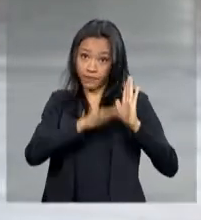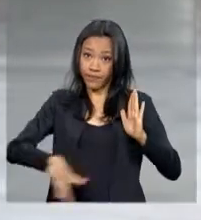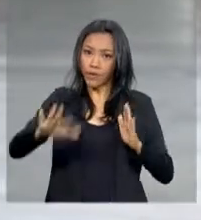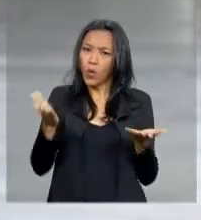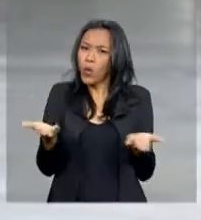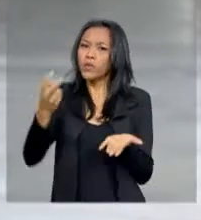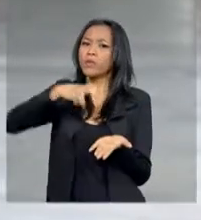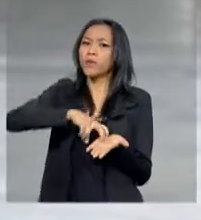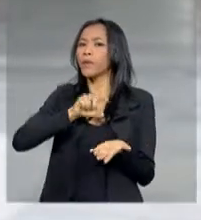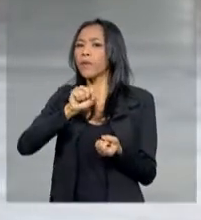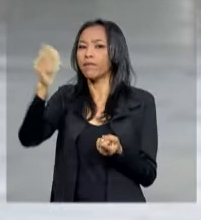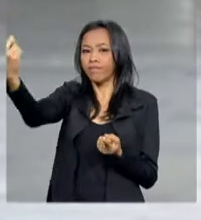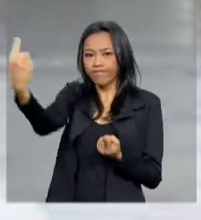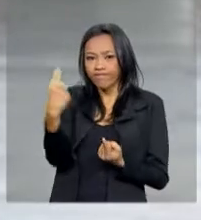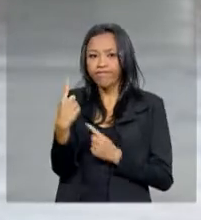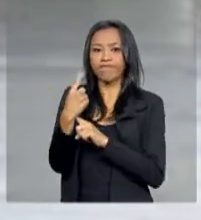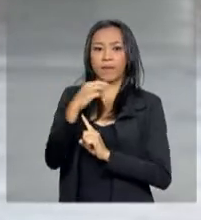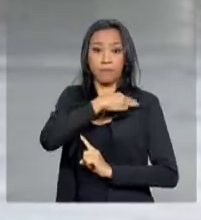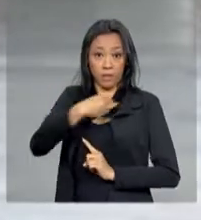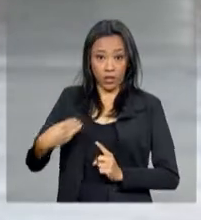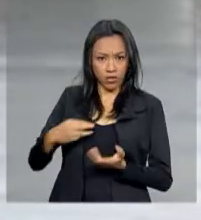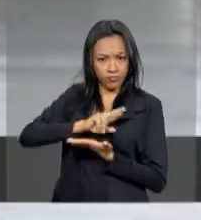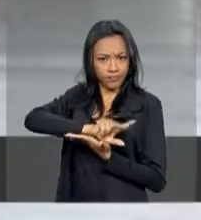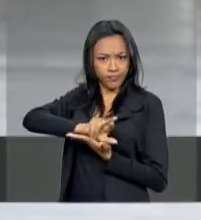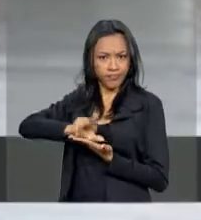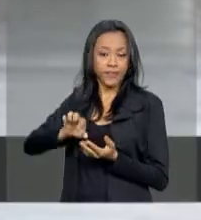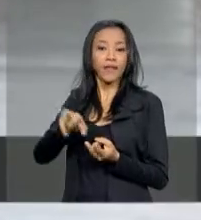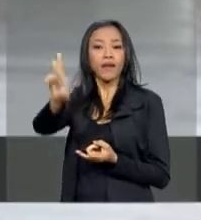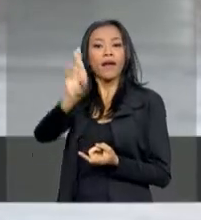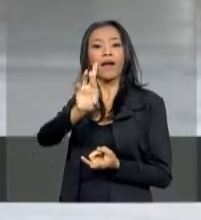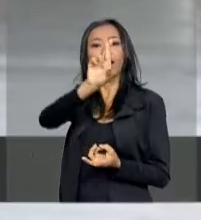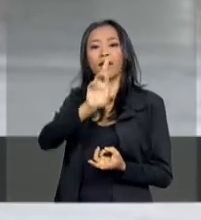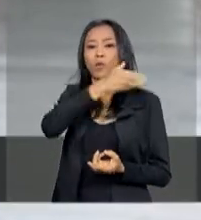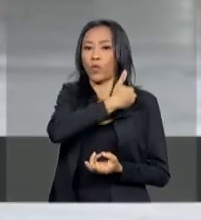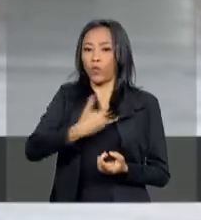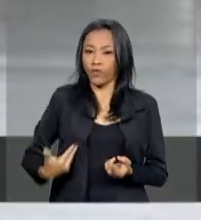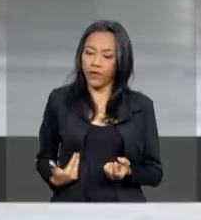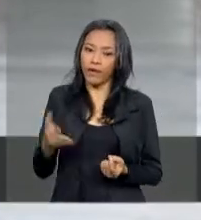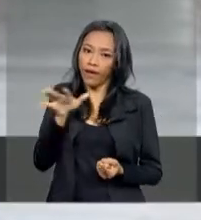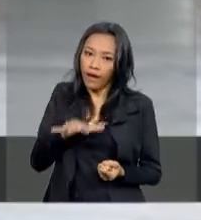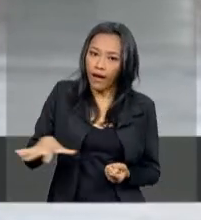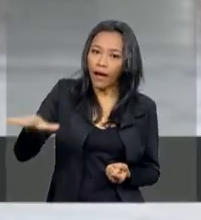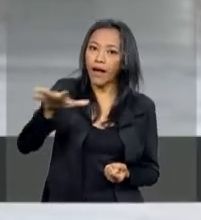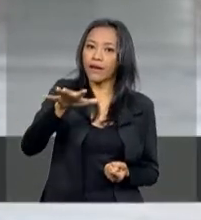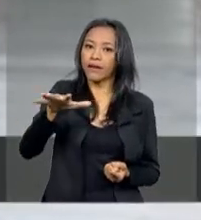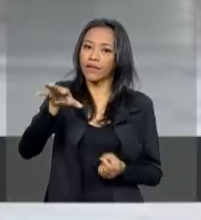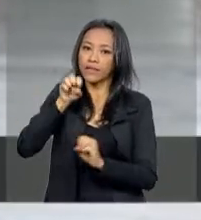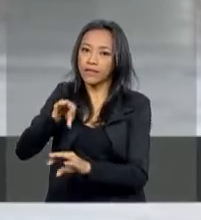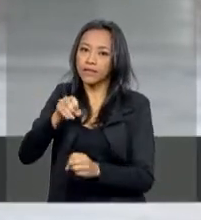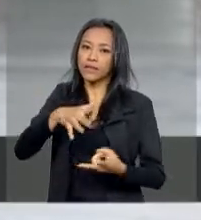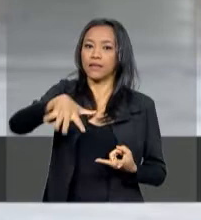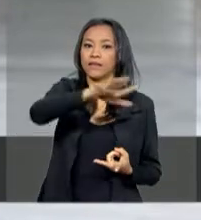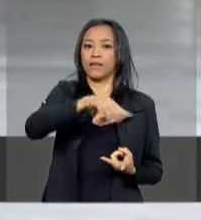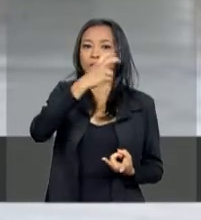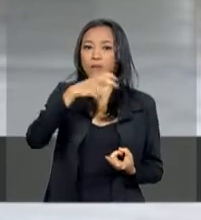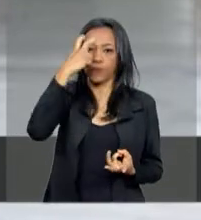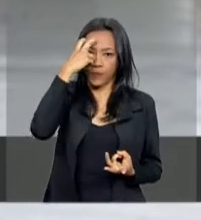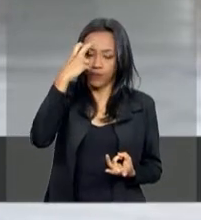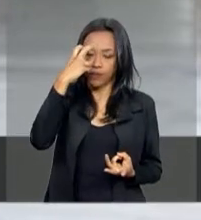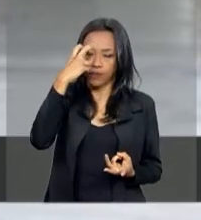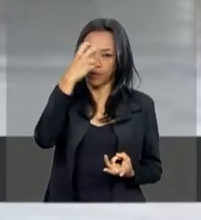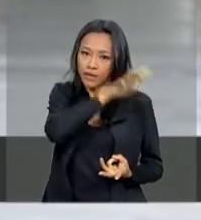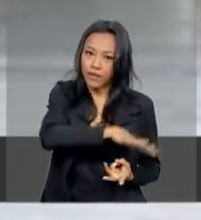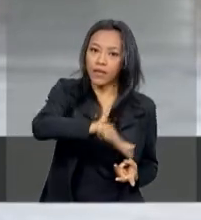manhã, ele recebe ministros e representantes do governo nas áreas de educação, cultura, educação